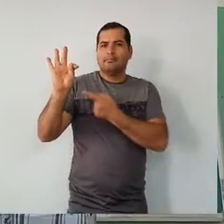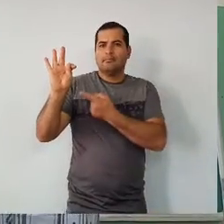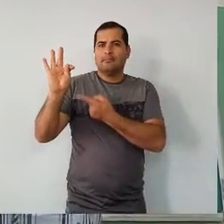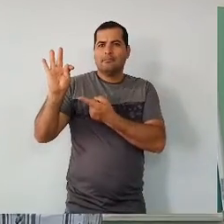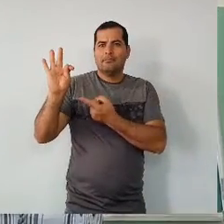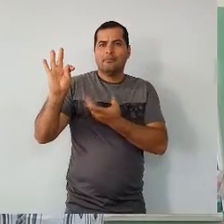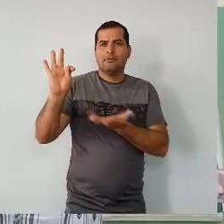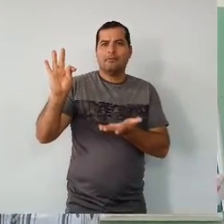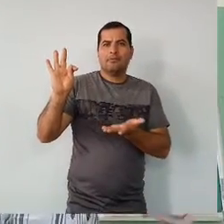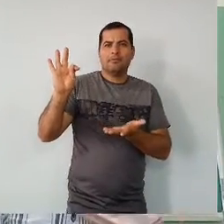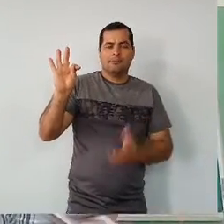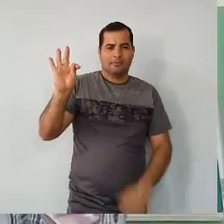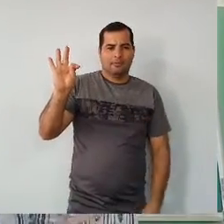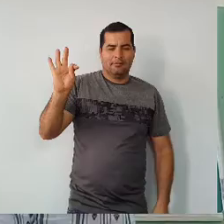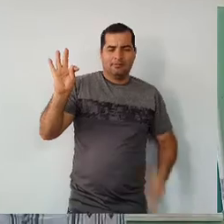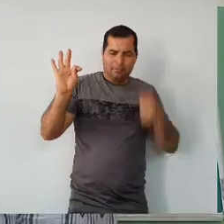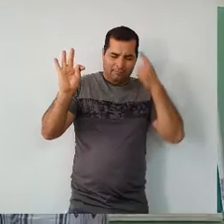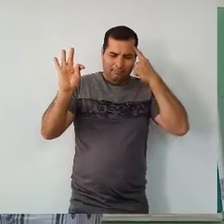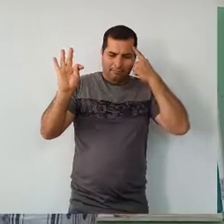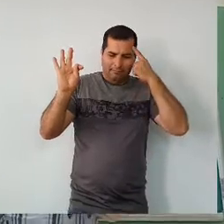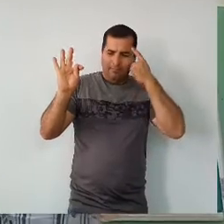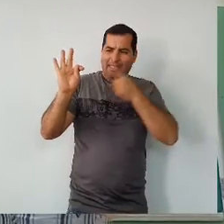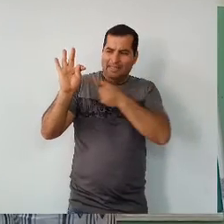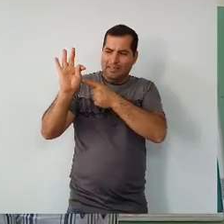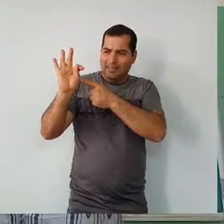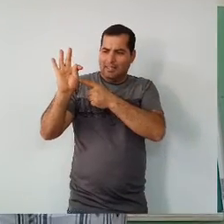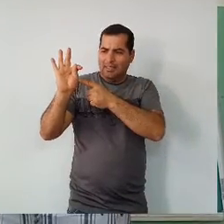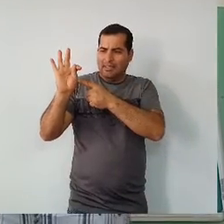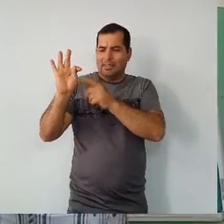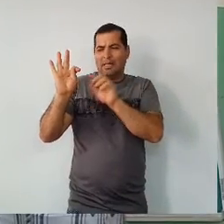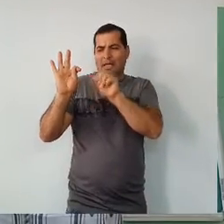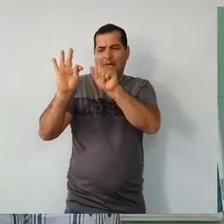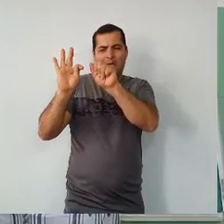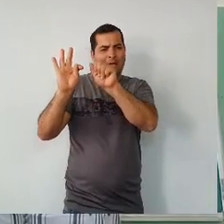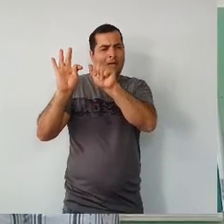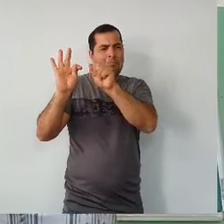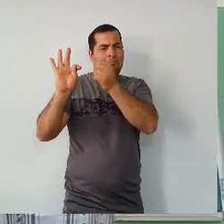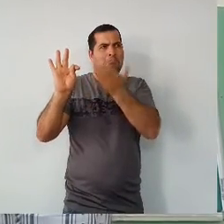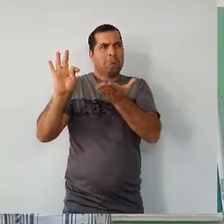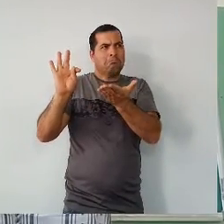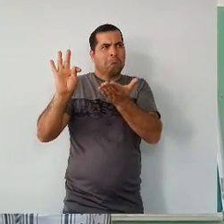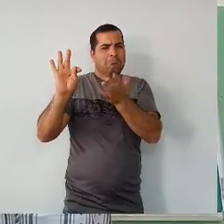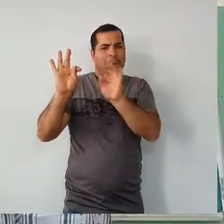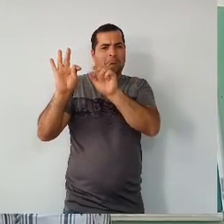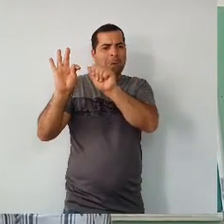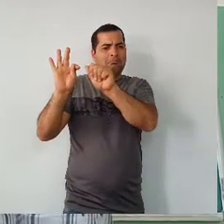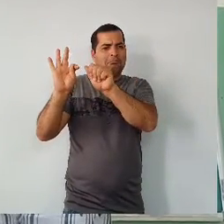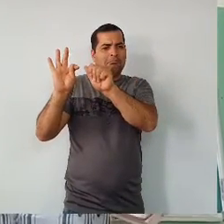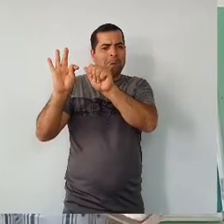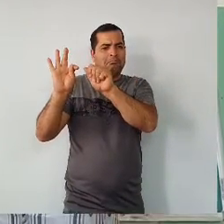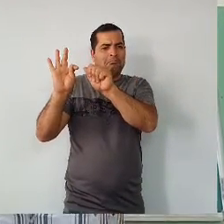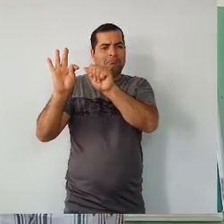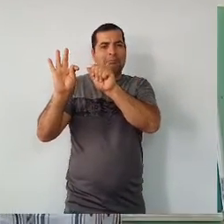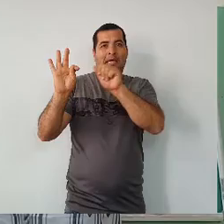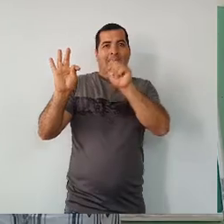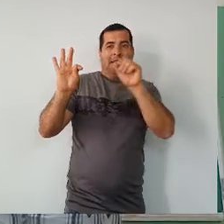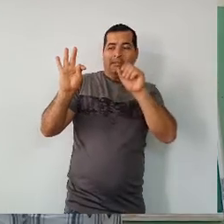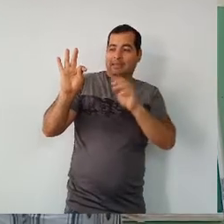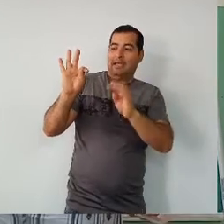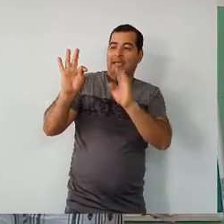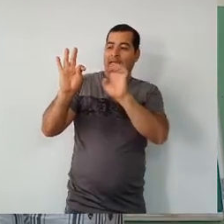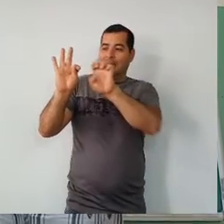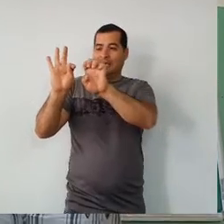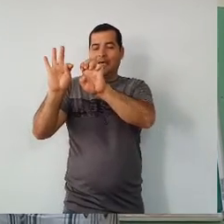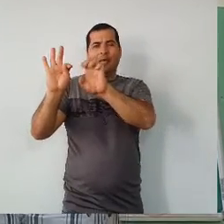o que é que agora você pense? Se eu juntar o T com o A, o que eu tenho? Se eu juntar o